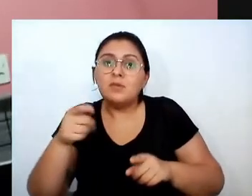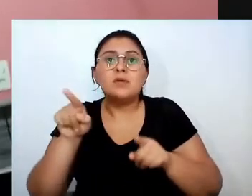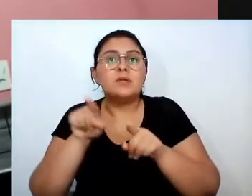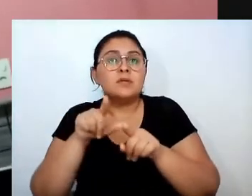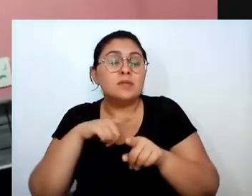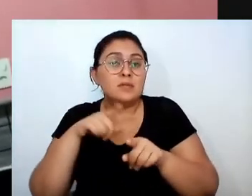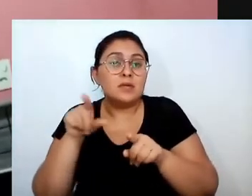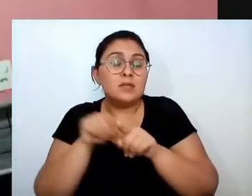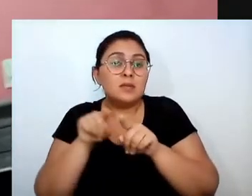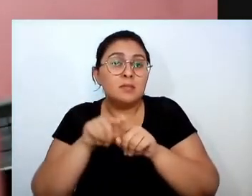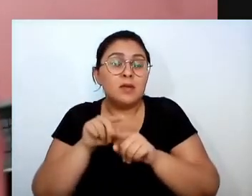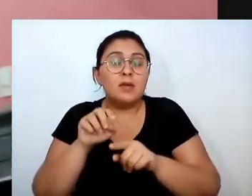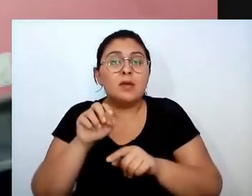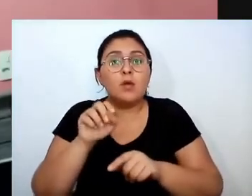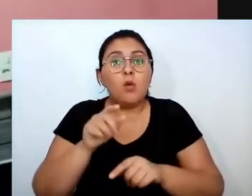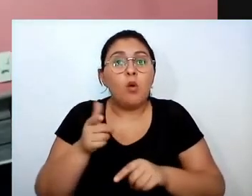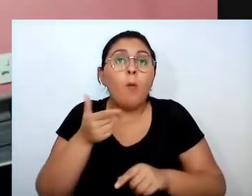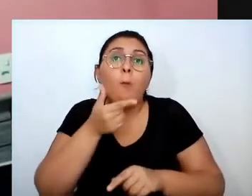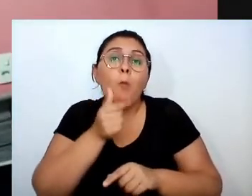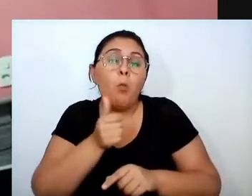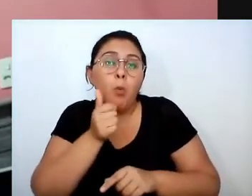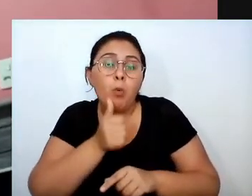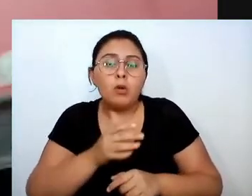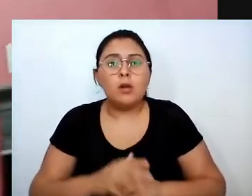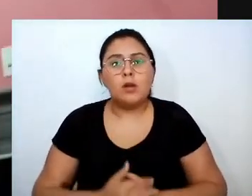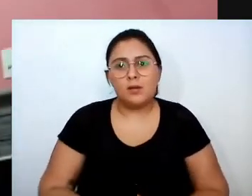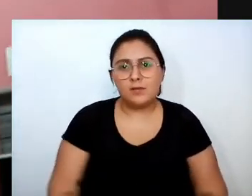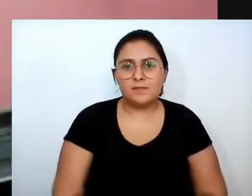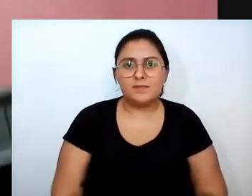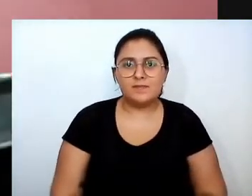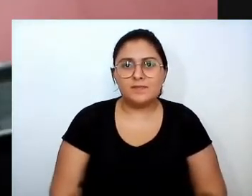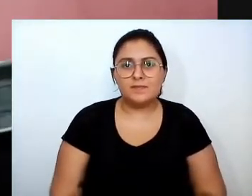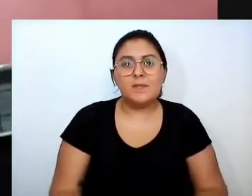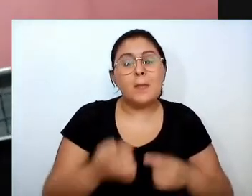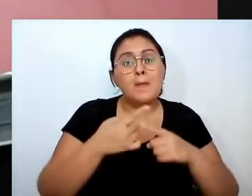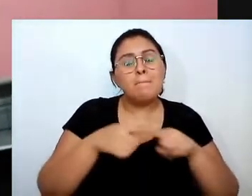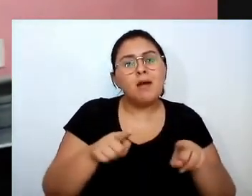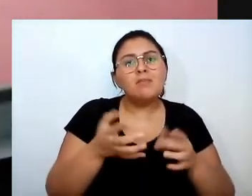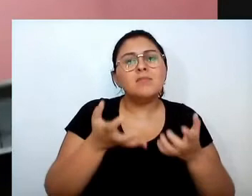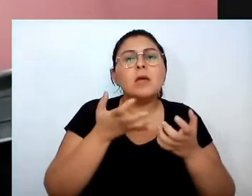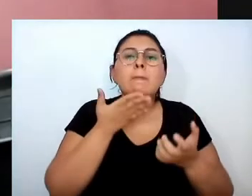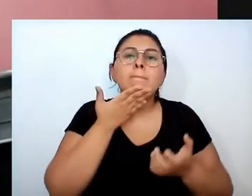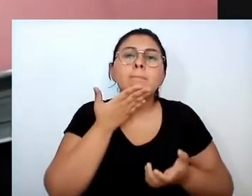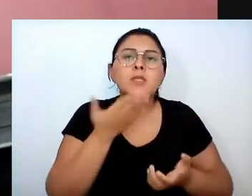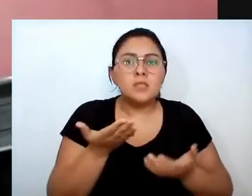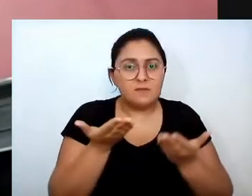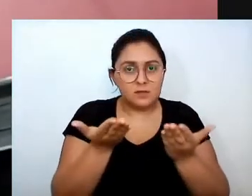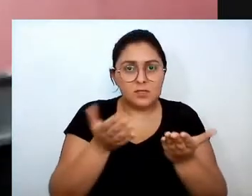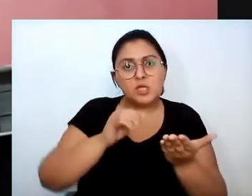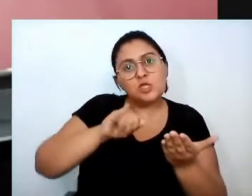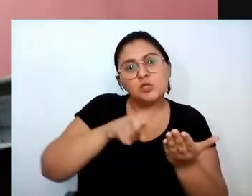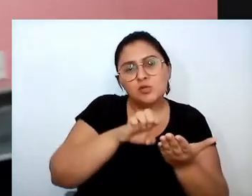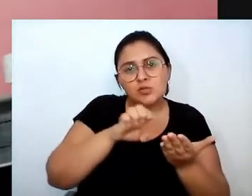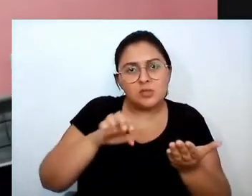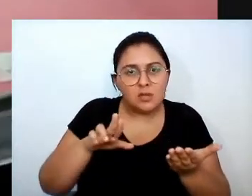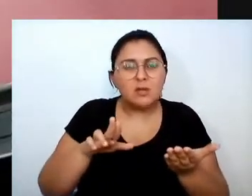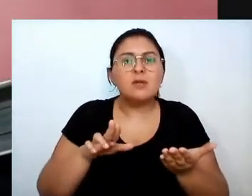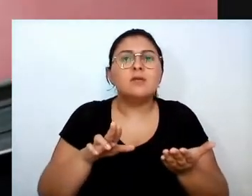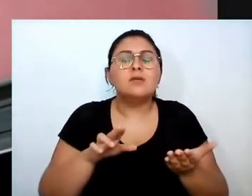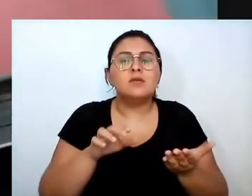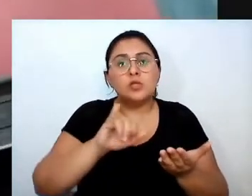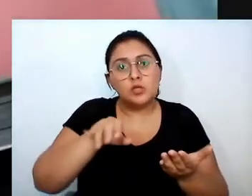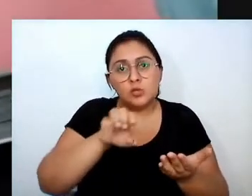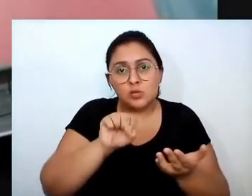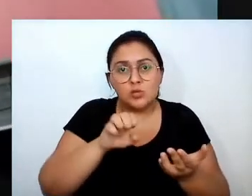vai caminhando para a reta final da nossa conversa. Queria que você deixasse, de repente,